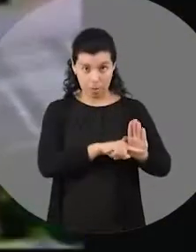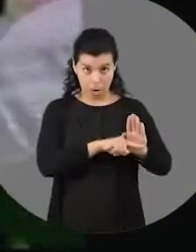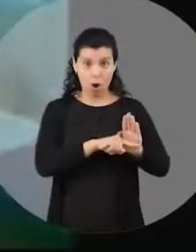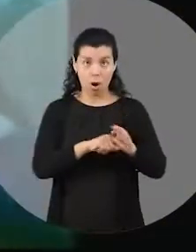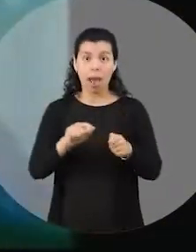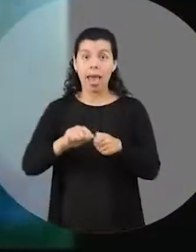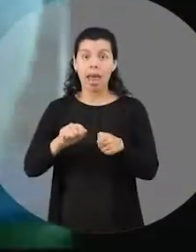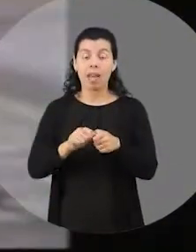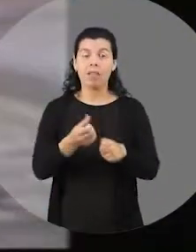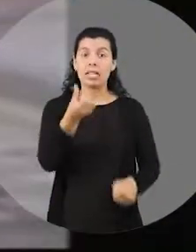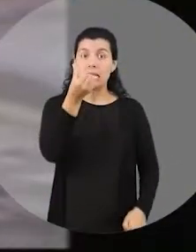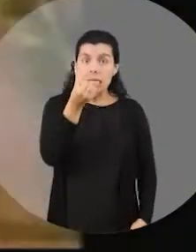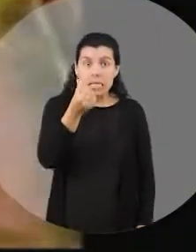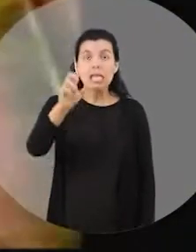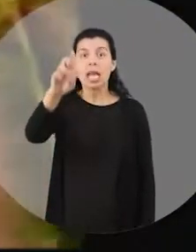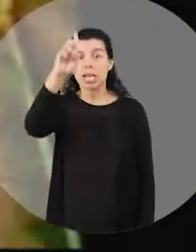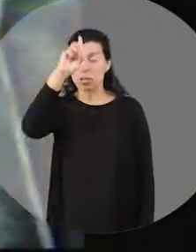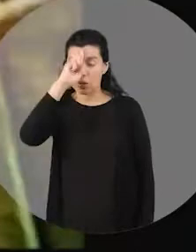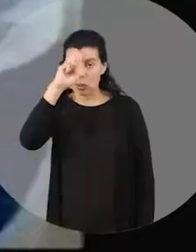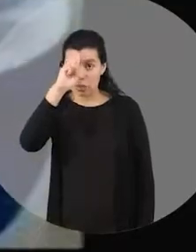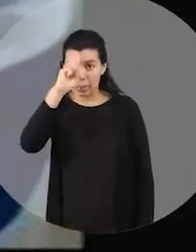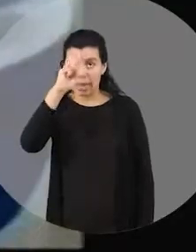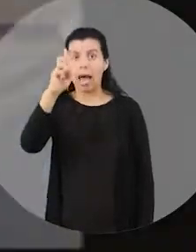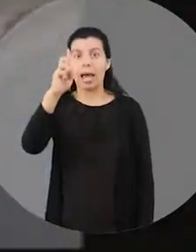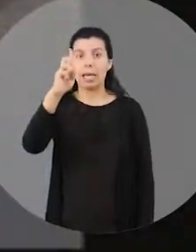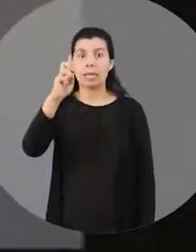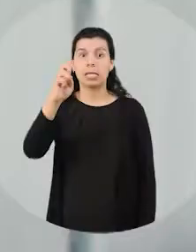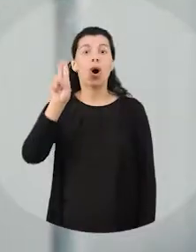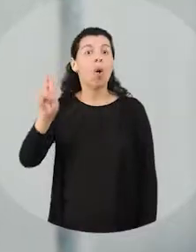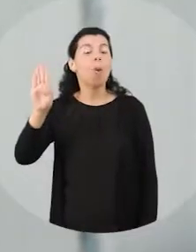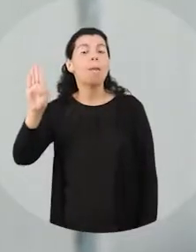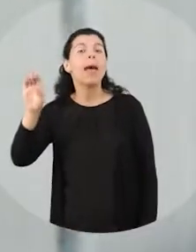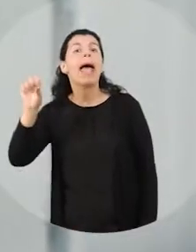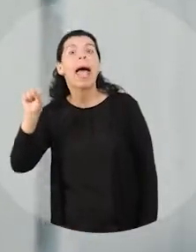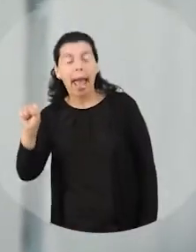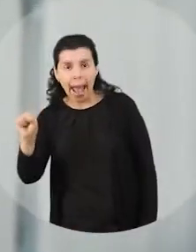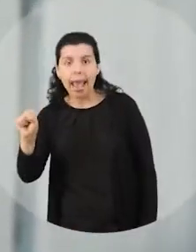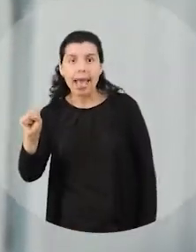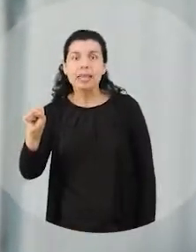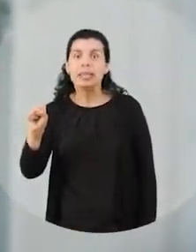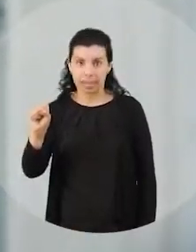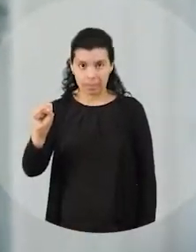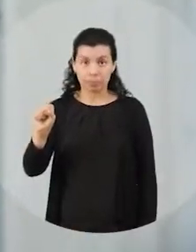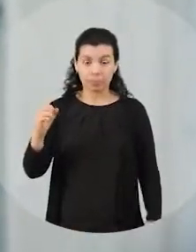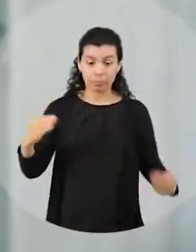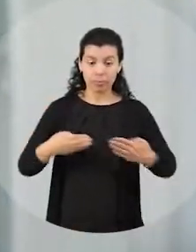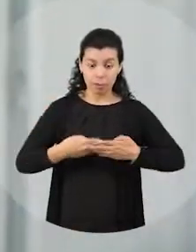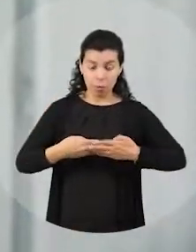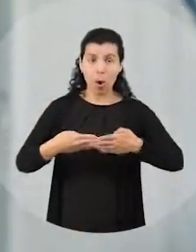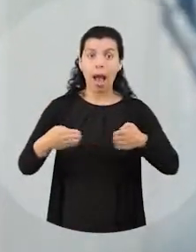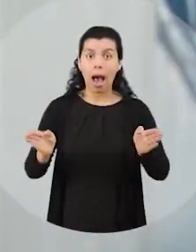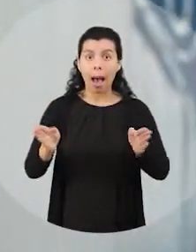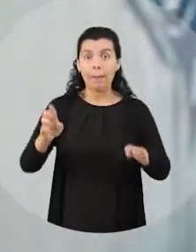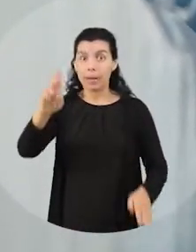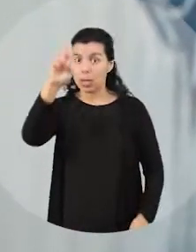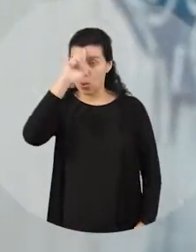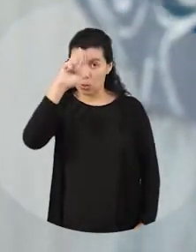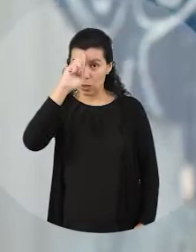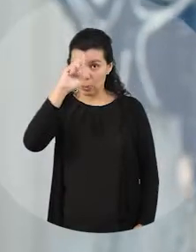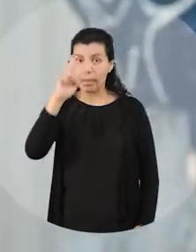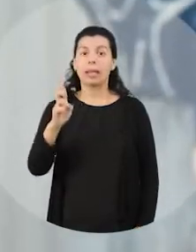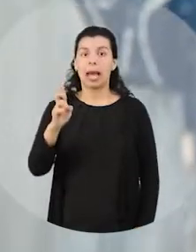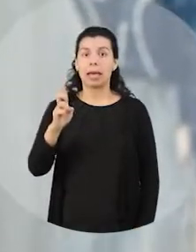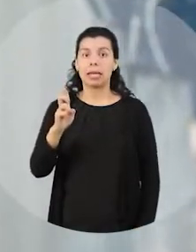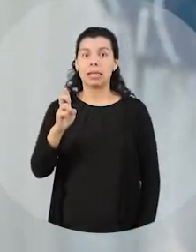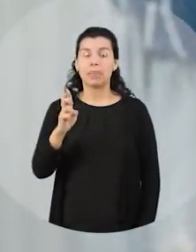Ela construirmos seis hospitais três pronto-socorros e 13 Poços saúde nós vamos reabrir os hospitais fechados ou que estão funcionando